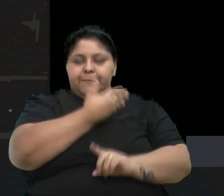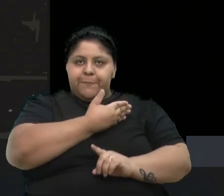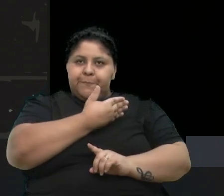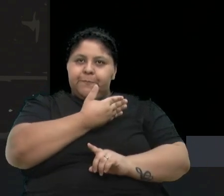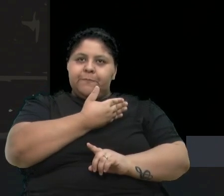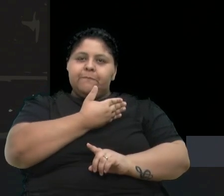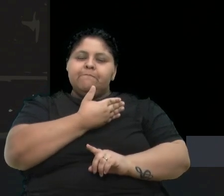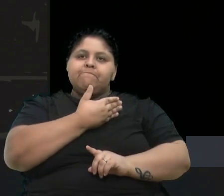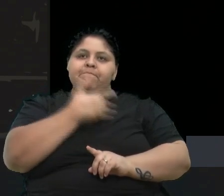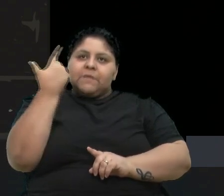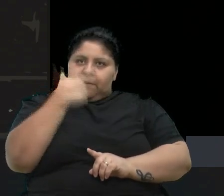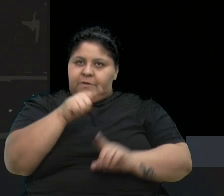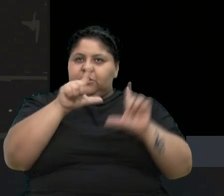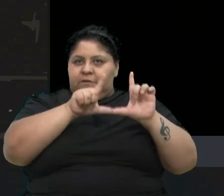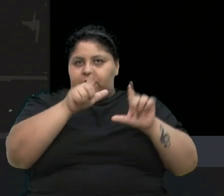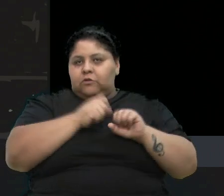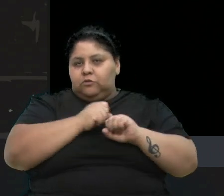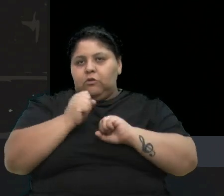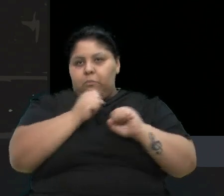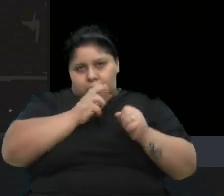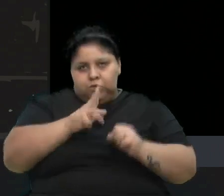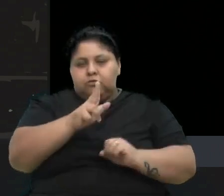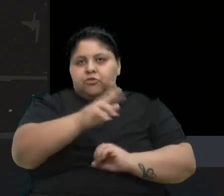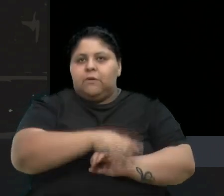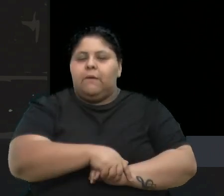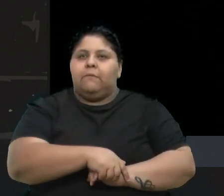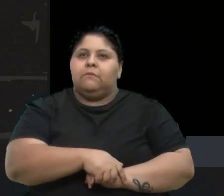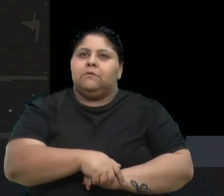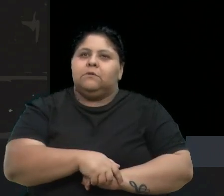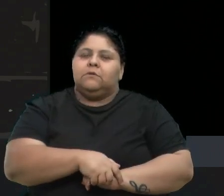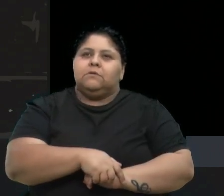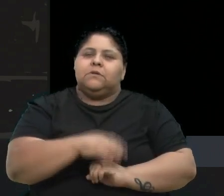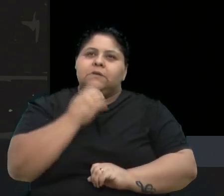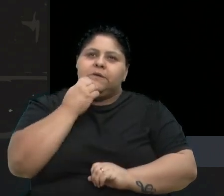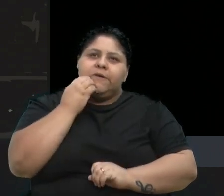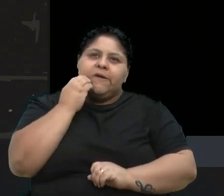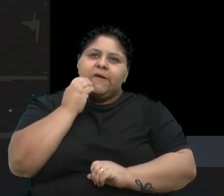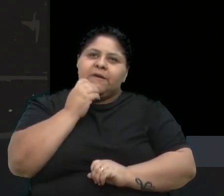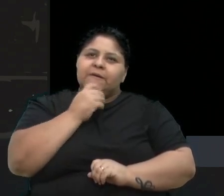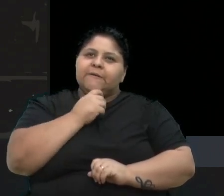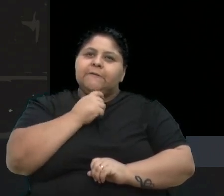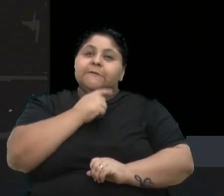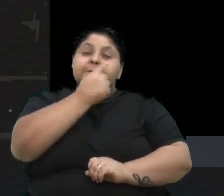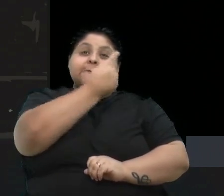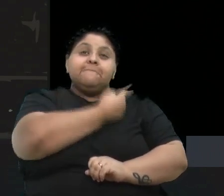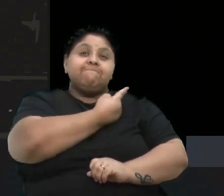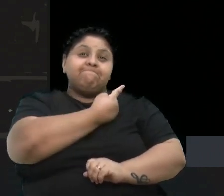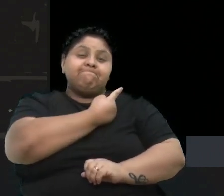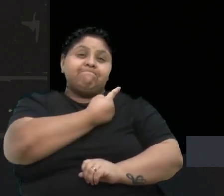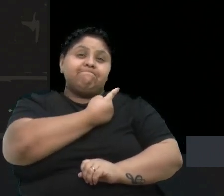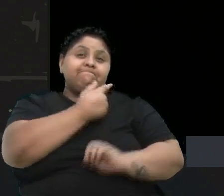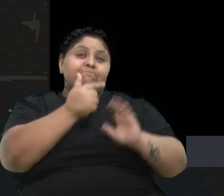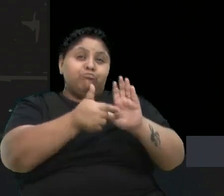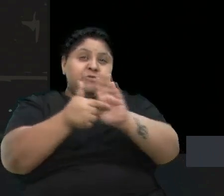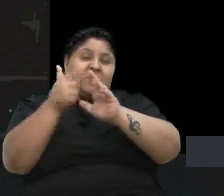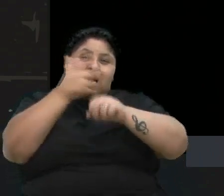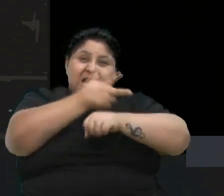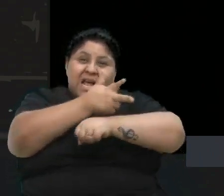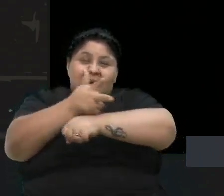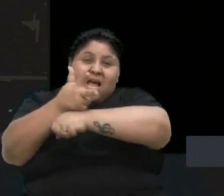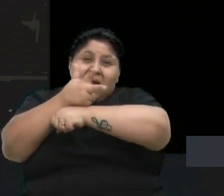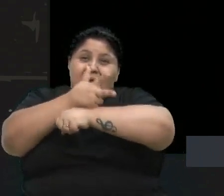essa foto aí, pode seguir, Bruna, por gentileza. Também a gente repete. E essa situação, até vou mostrar o vídeo, é a situação